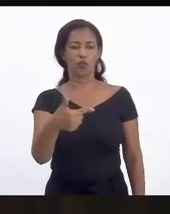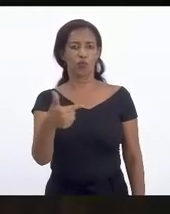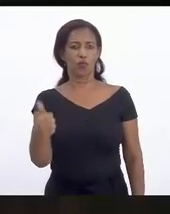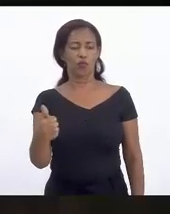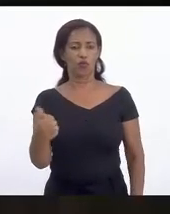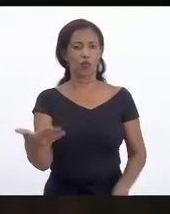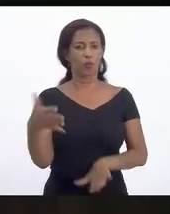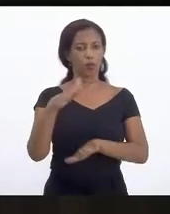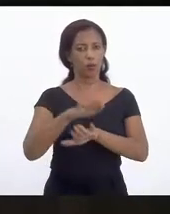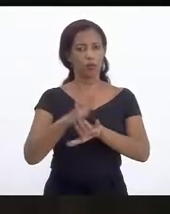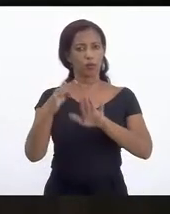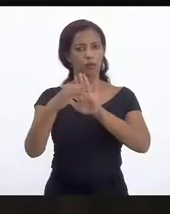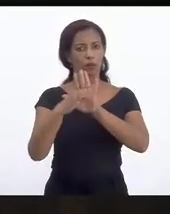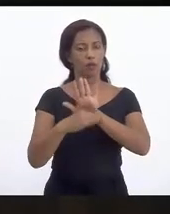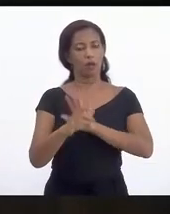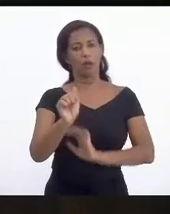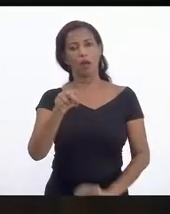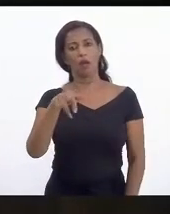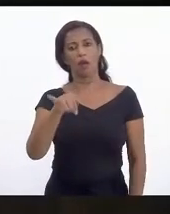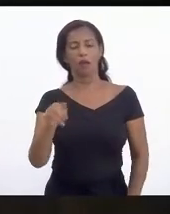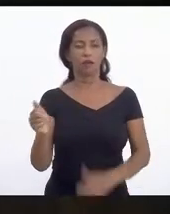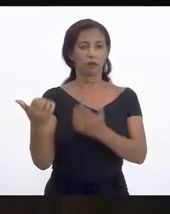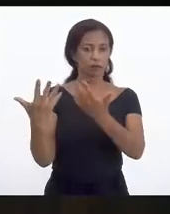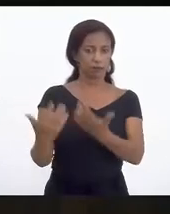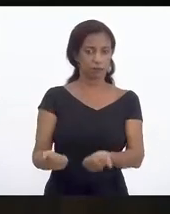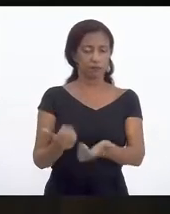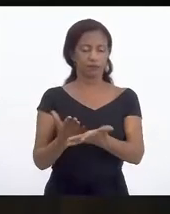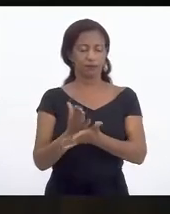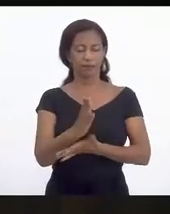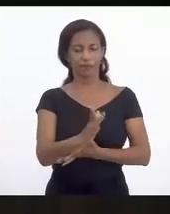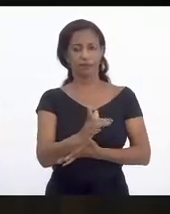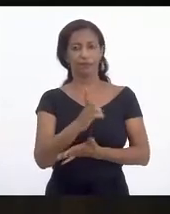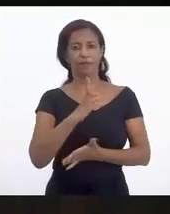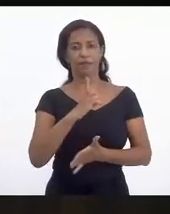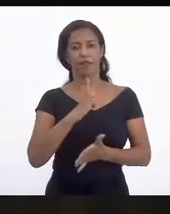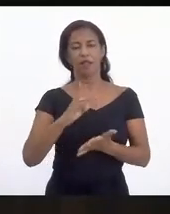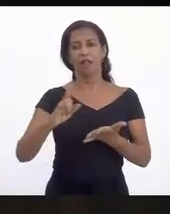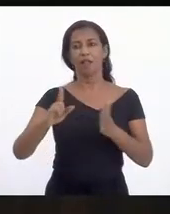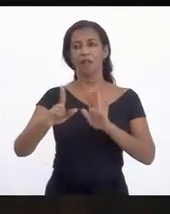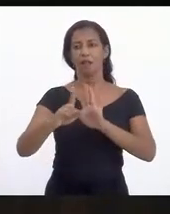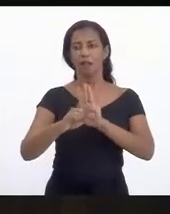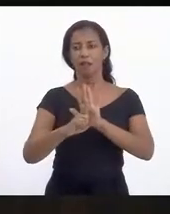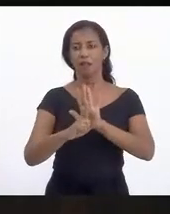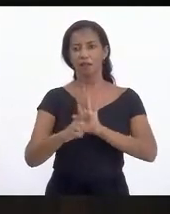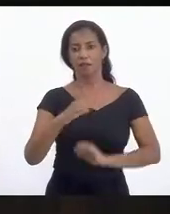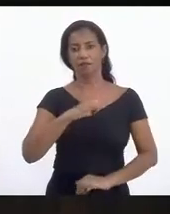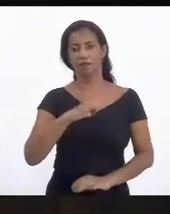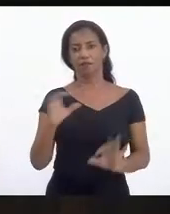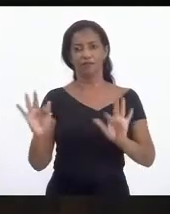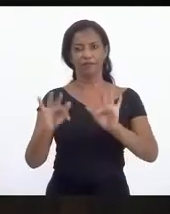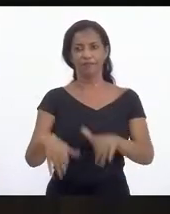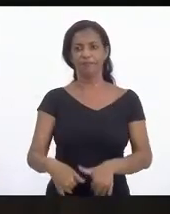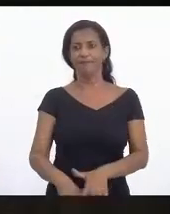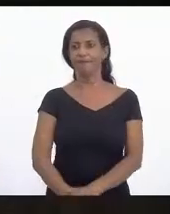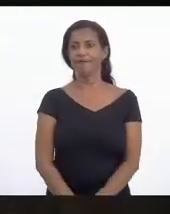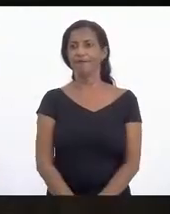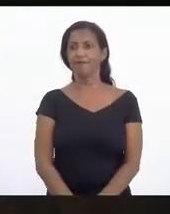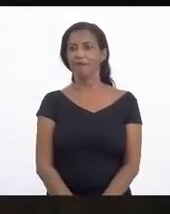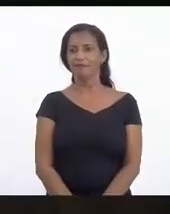3748/2021, para a inclusão na ordem do dia, do deputado Anderson Moraes. Os senhores que aprovam, permaneçam como estão, aprovado.